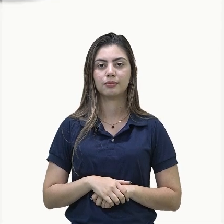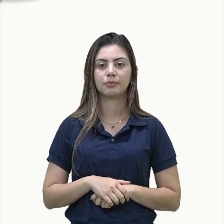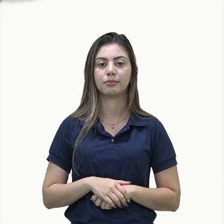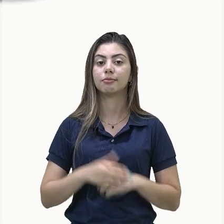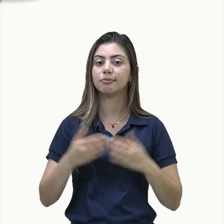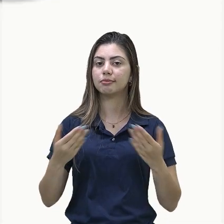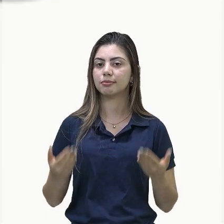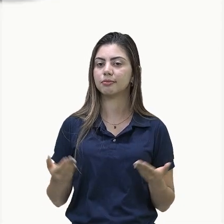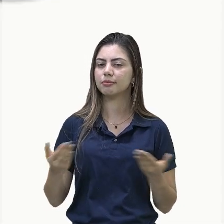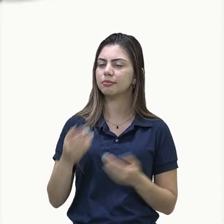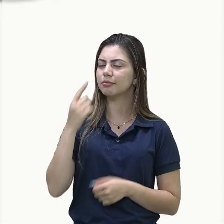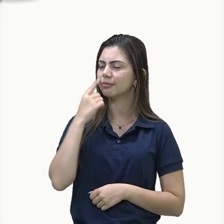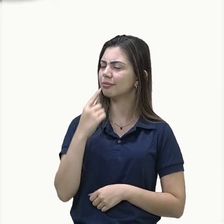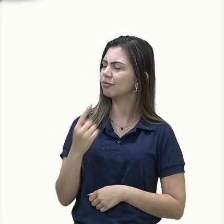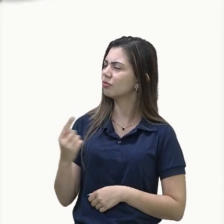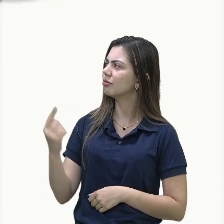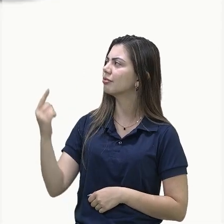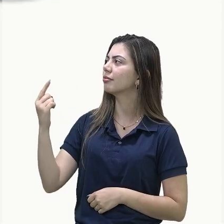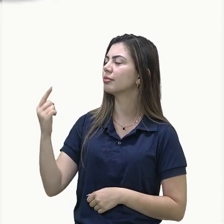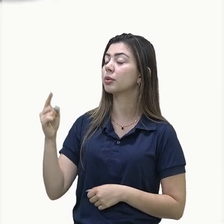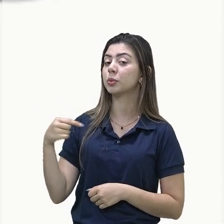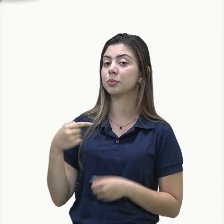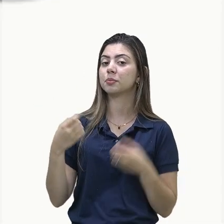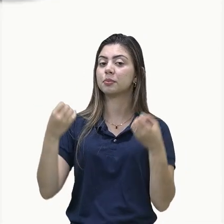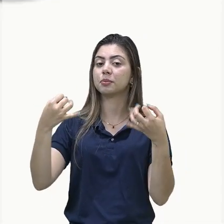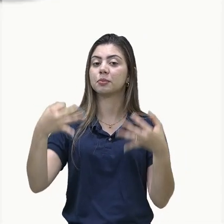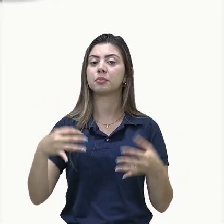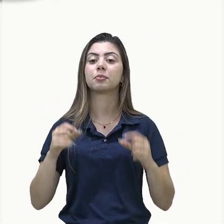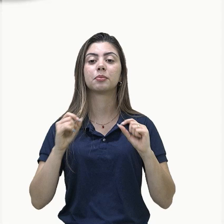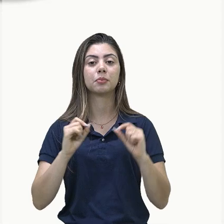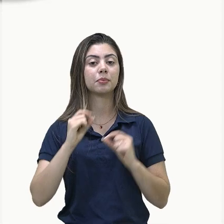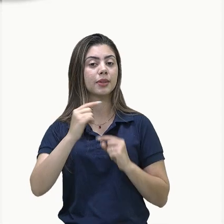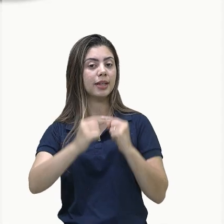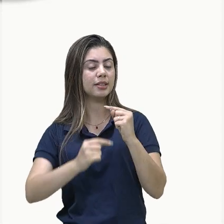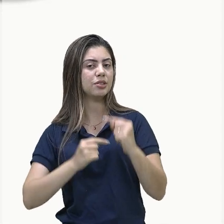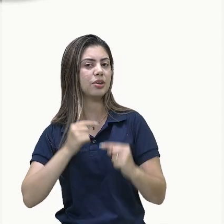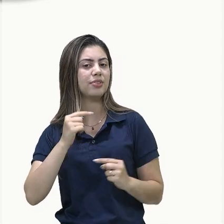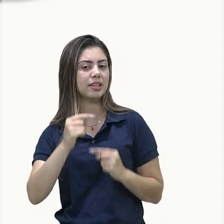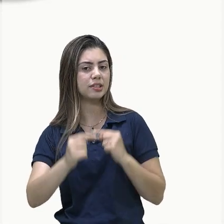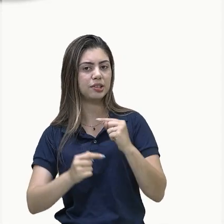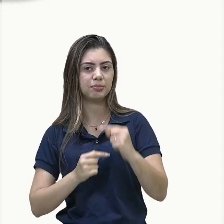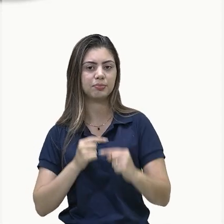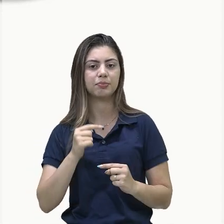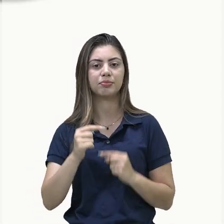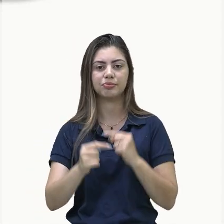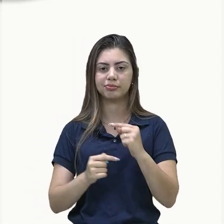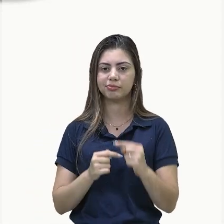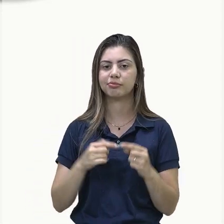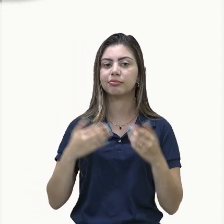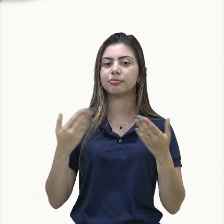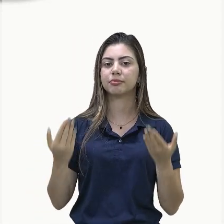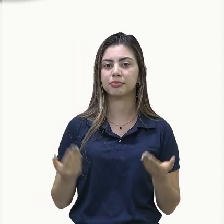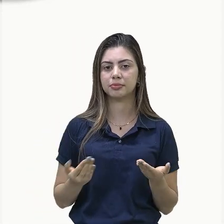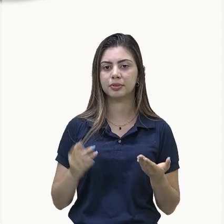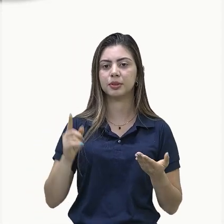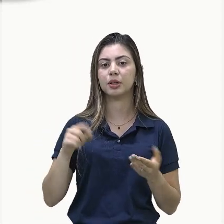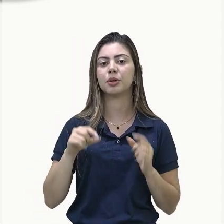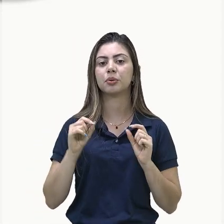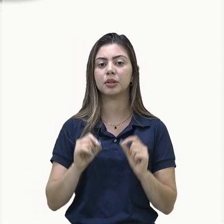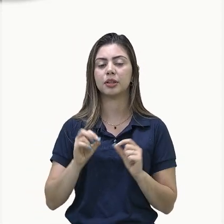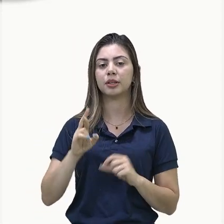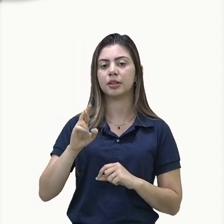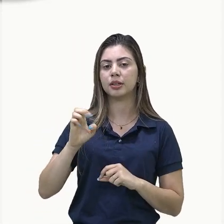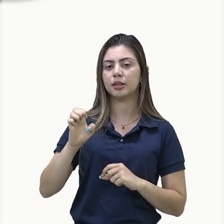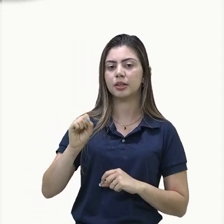aproximação, veja, para falar do resistor. Nós podemos considerar um tipo de